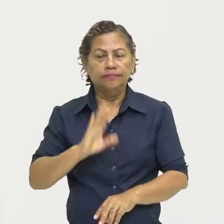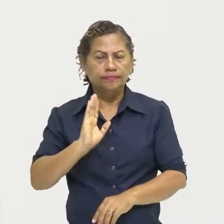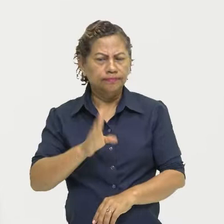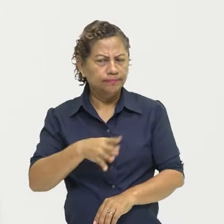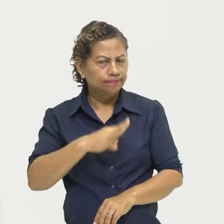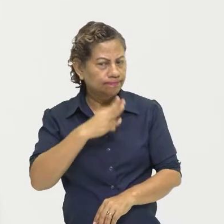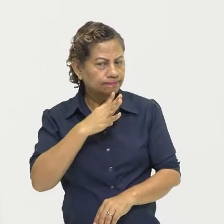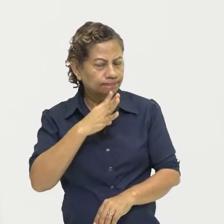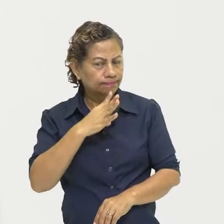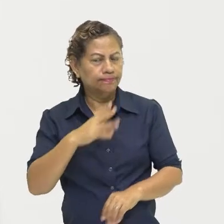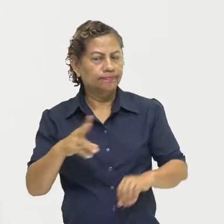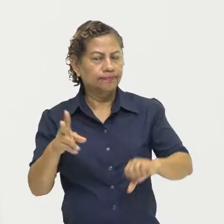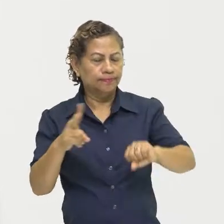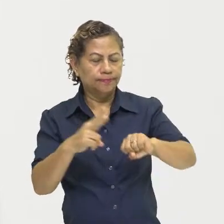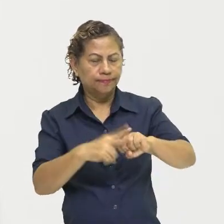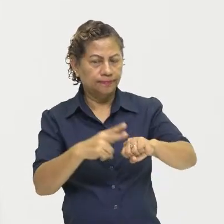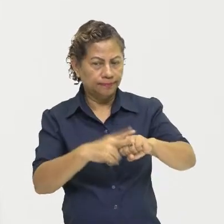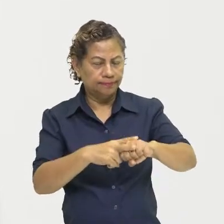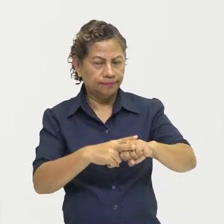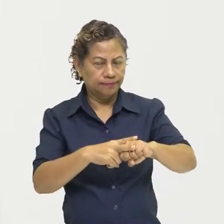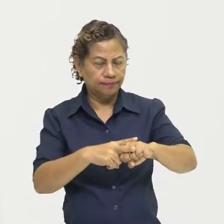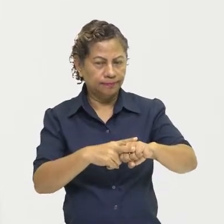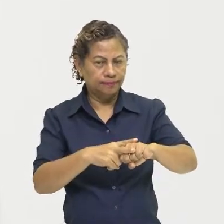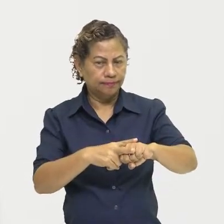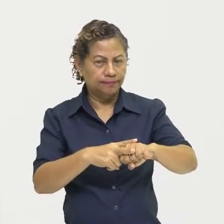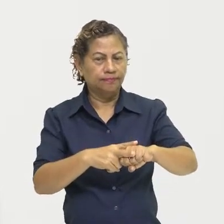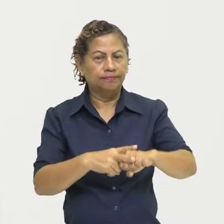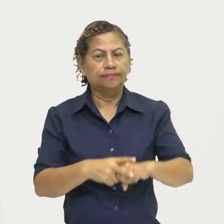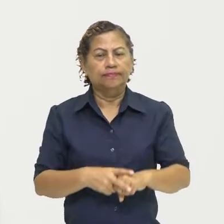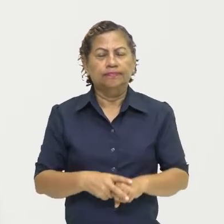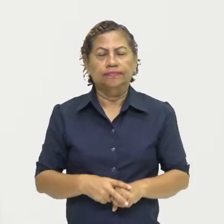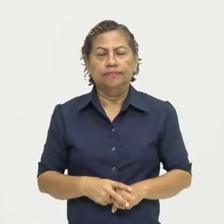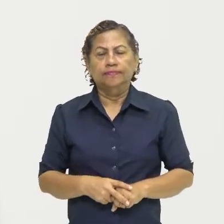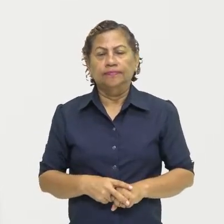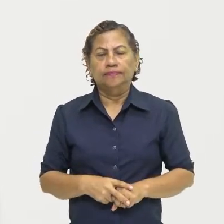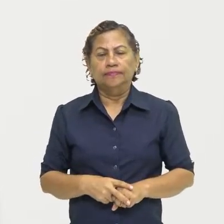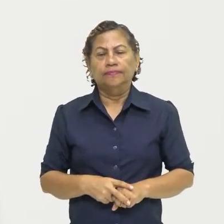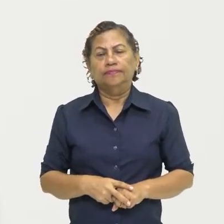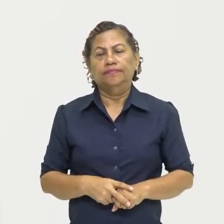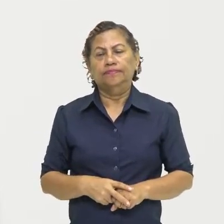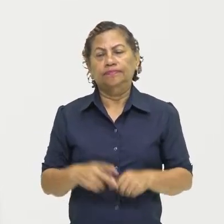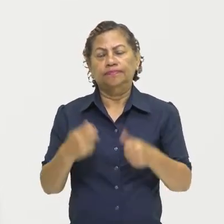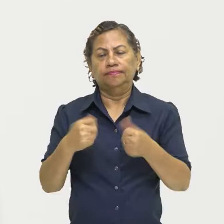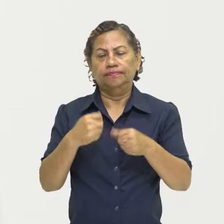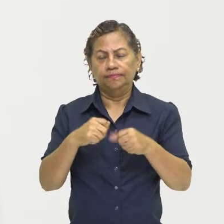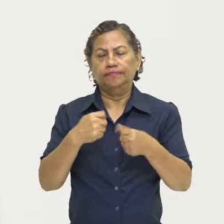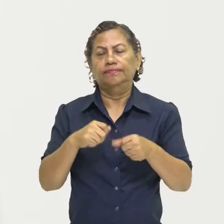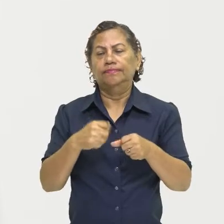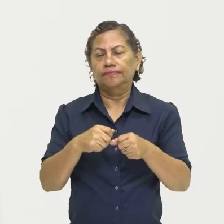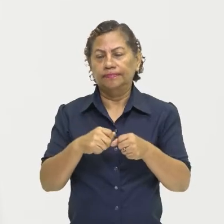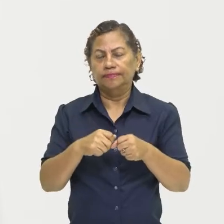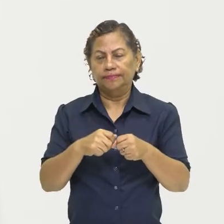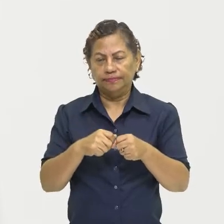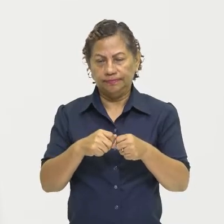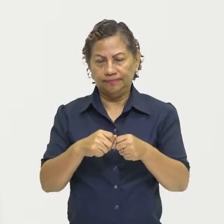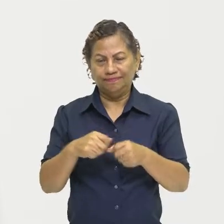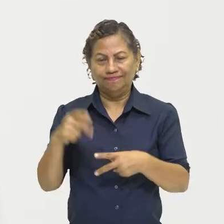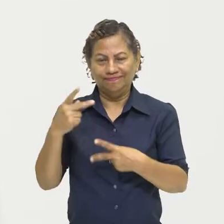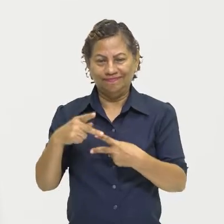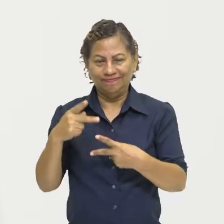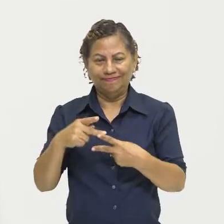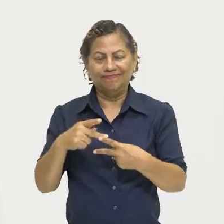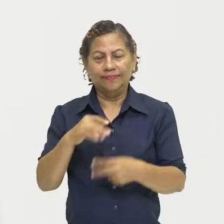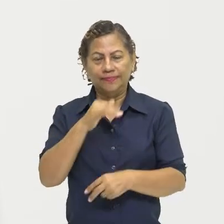transitivos indiretos, eles vão pedir uma preposição, seja ela uma preposição a, de,